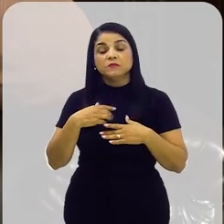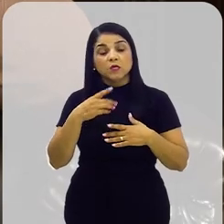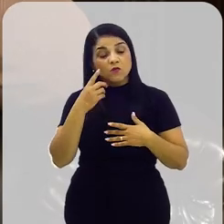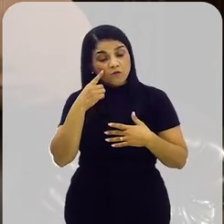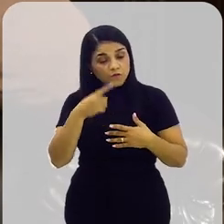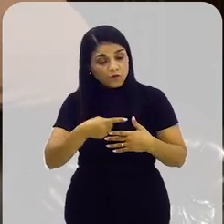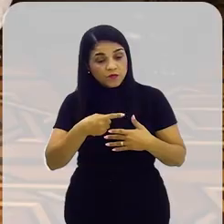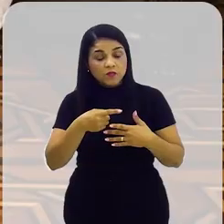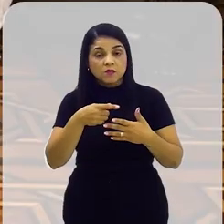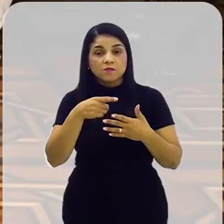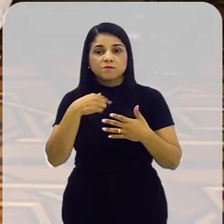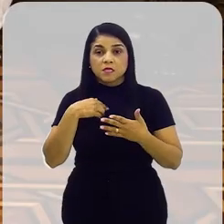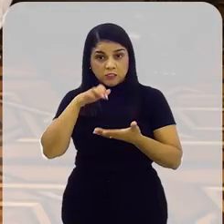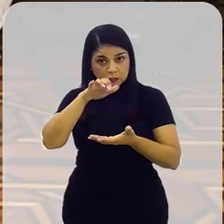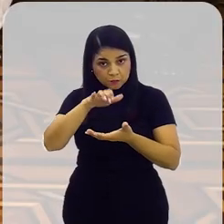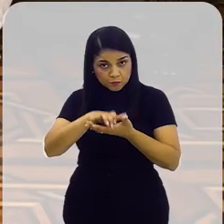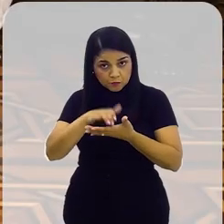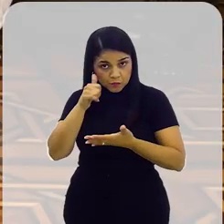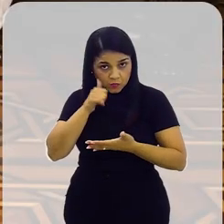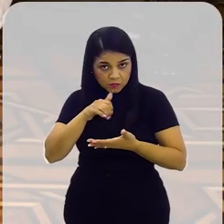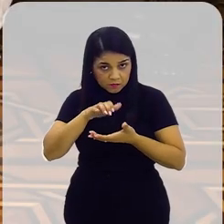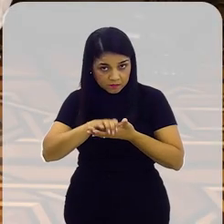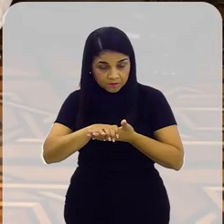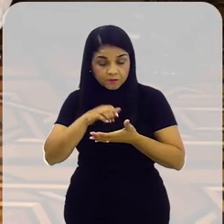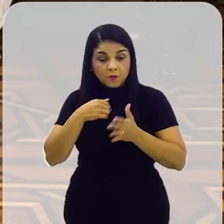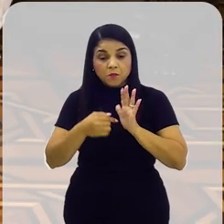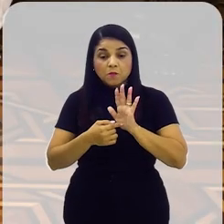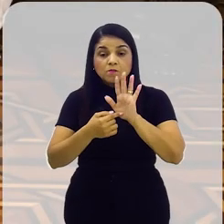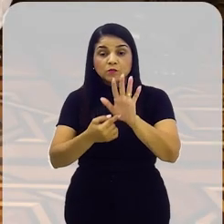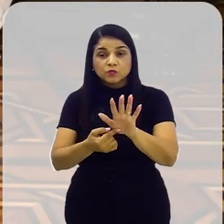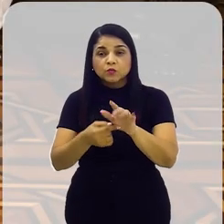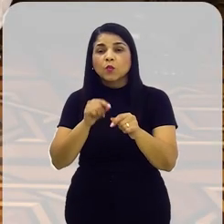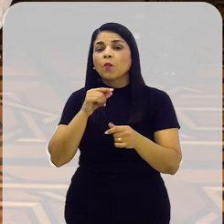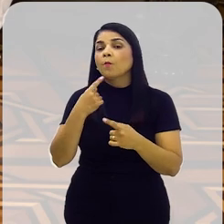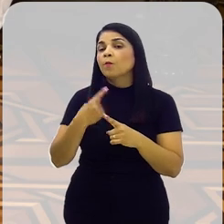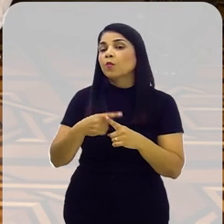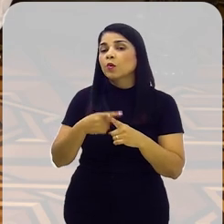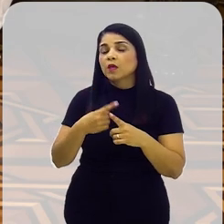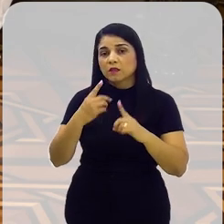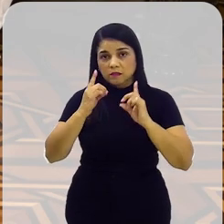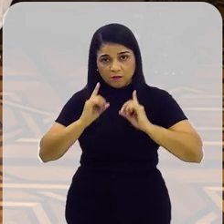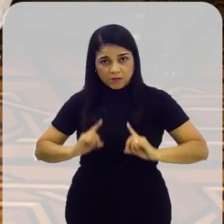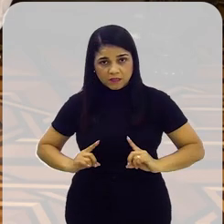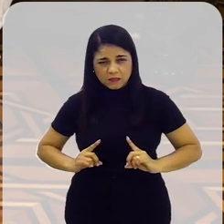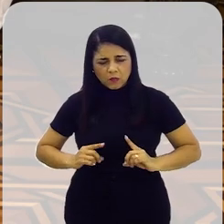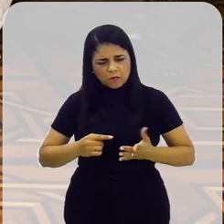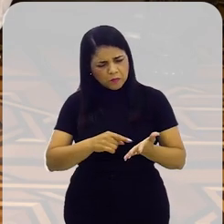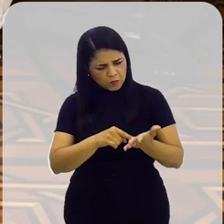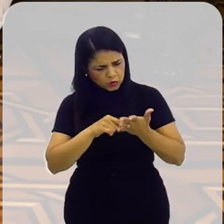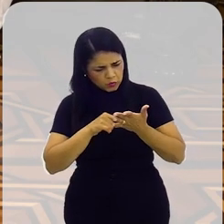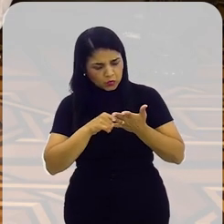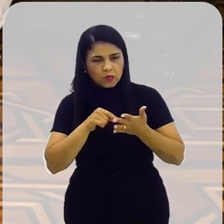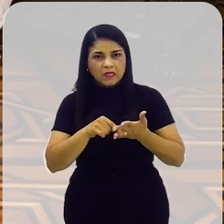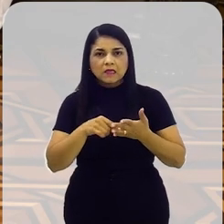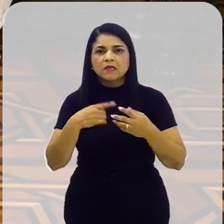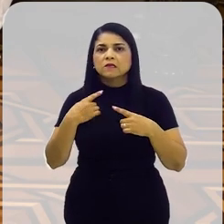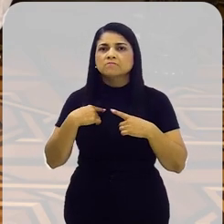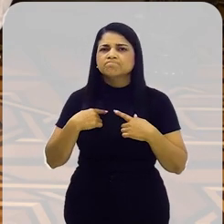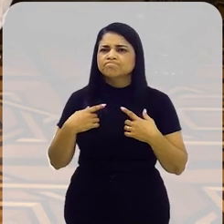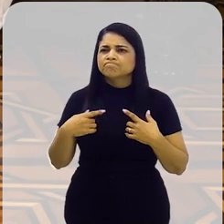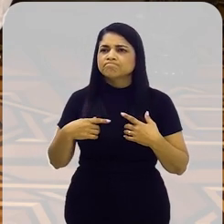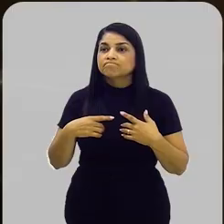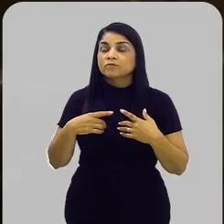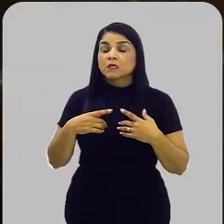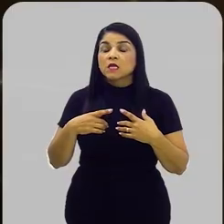palavra, Bruninha, a minha mulher me mostrou o porquê da depressão, né? E eu achei assim, fantástico. Acho que a depressão